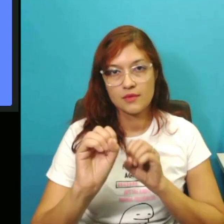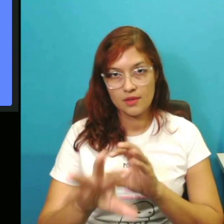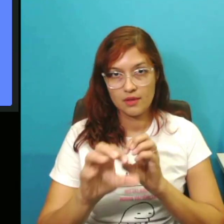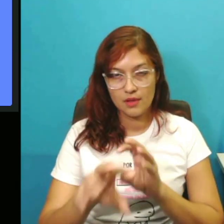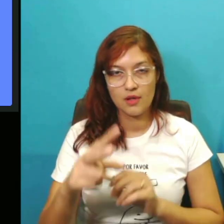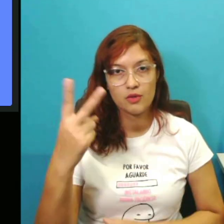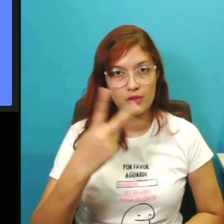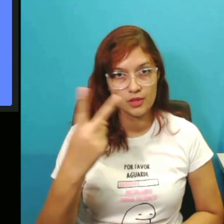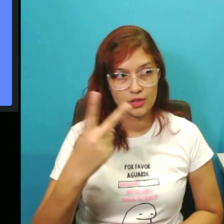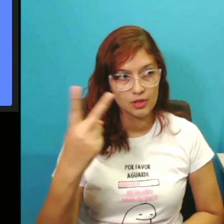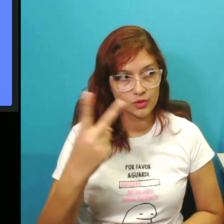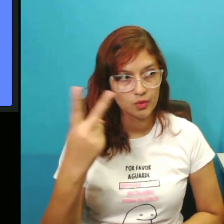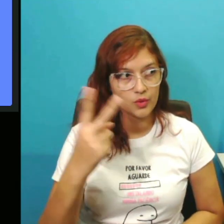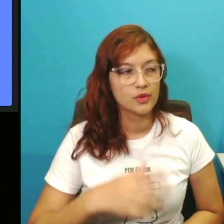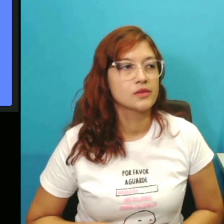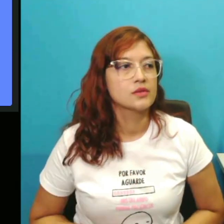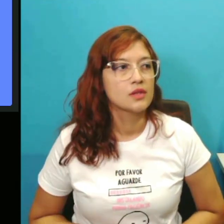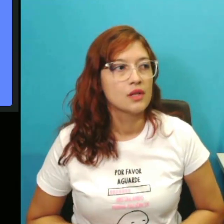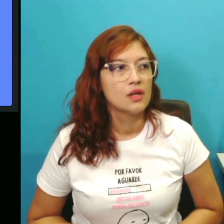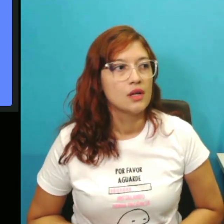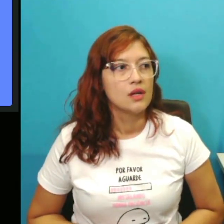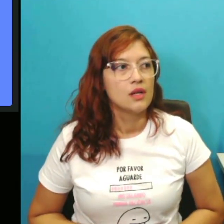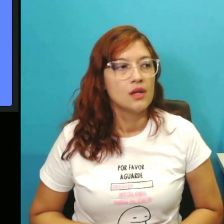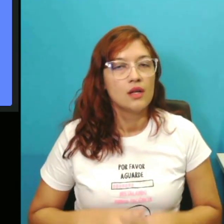Então, na segunda aula,